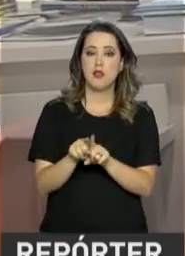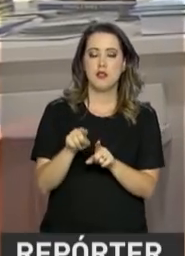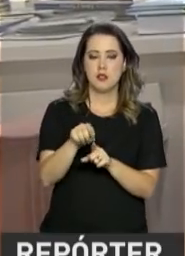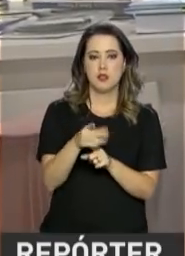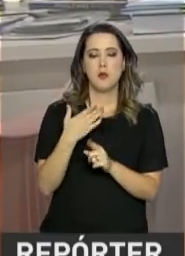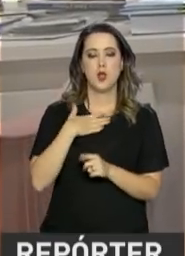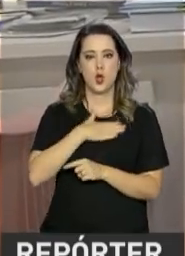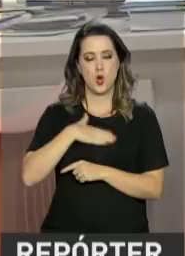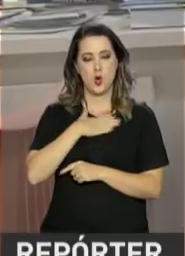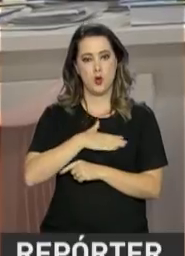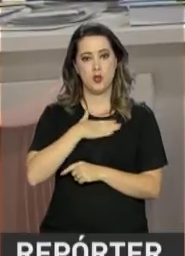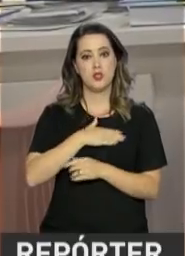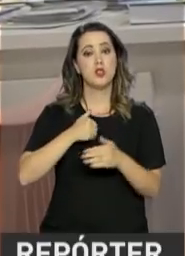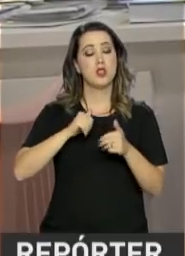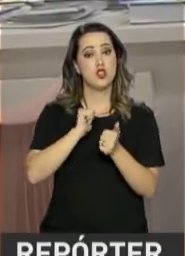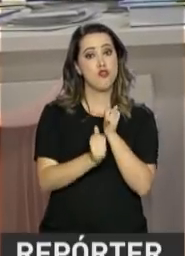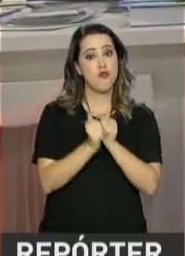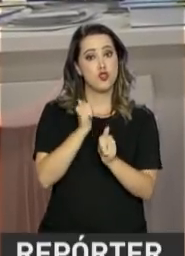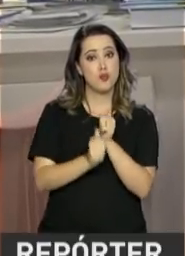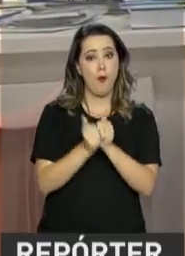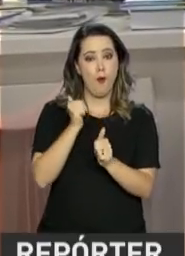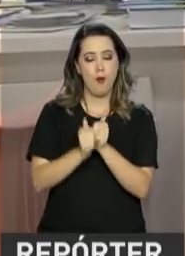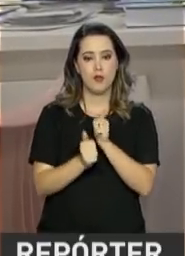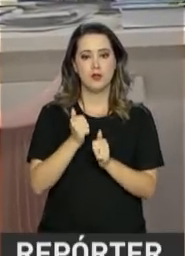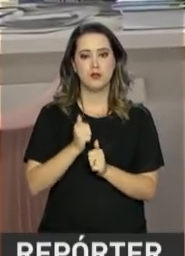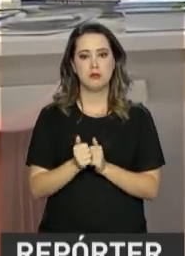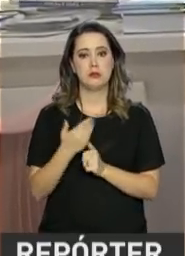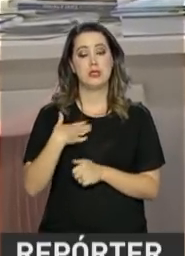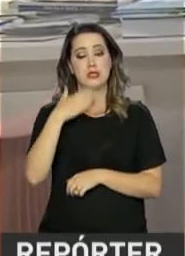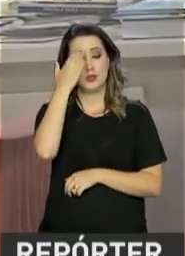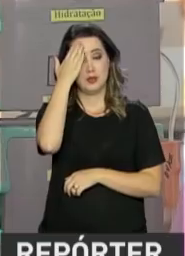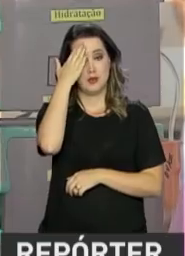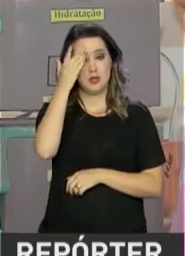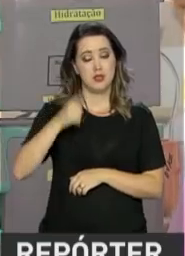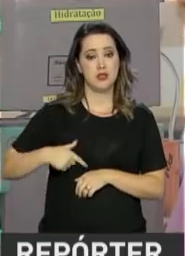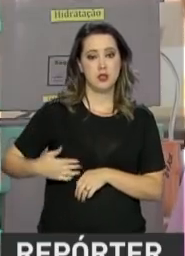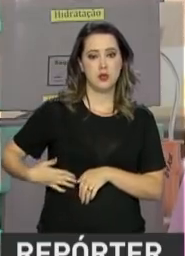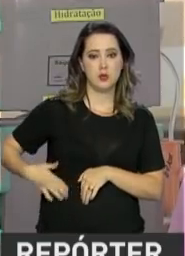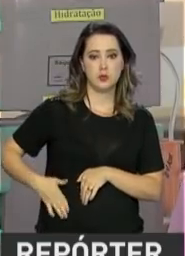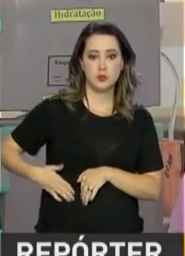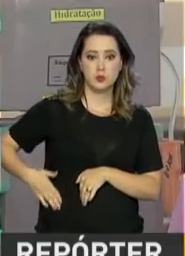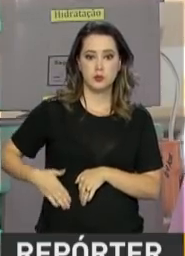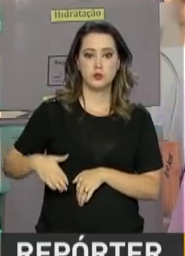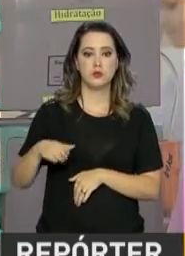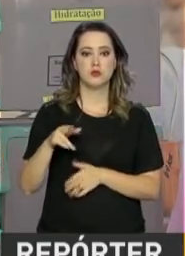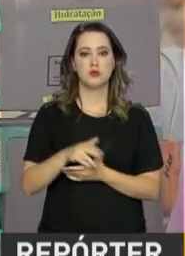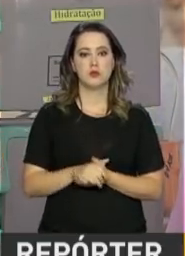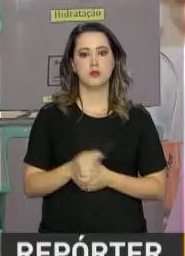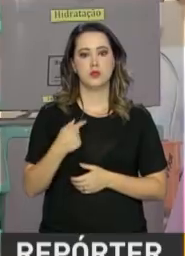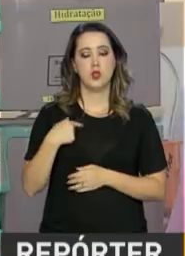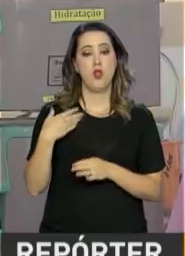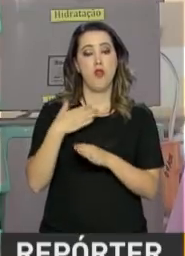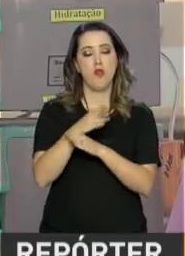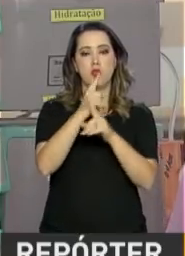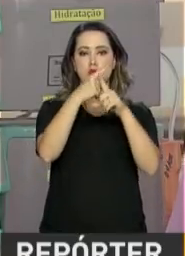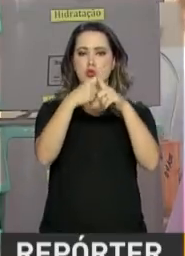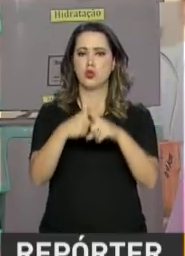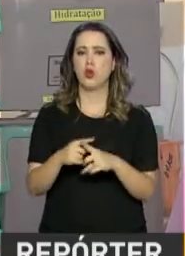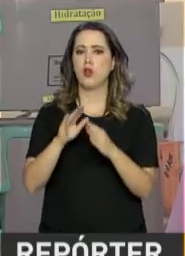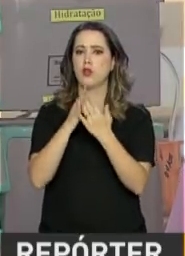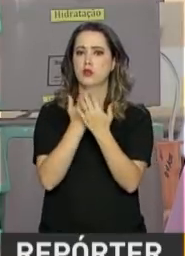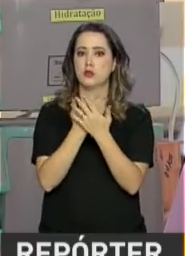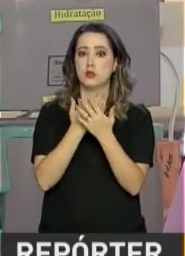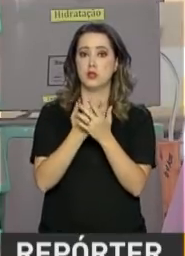E foi justamente no futebol que ela descobriu um tumor no rim esquerdo. Fui jogar jogos escolares. Aí, como